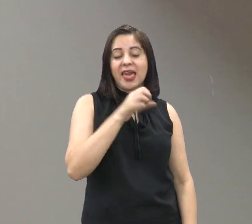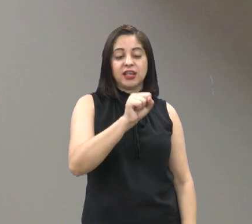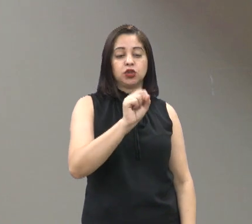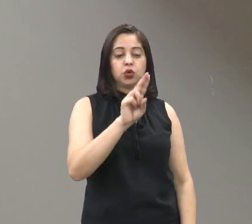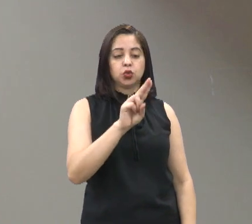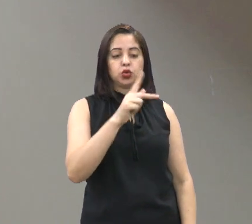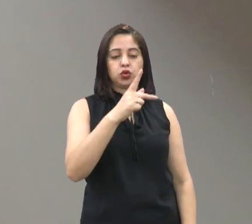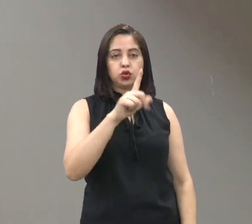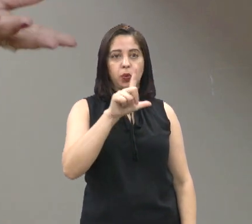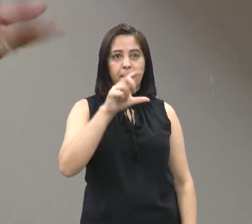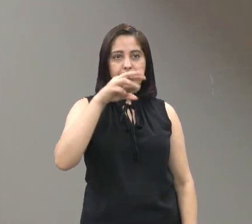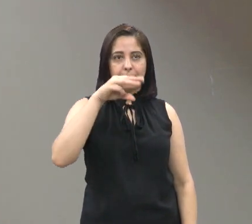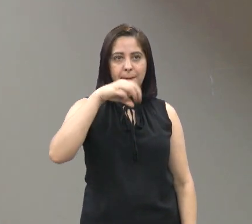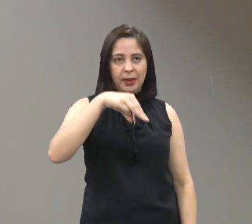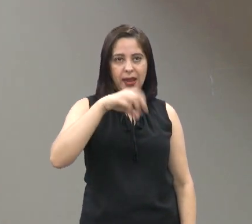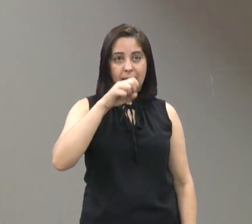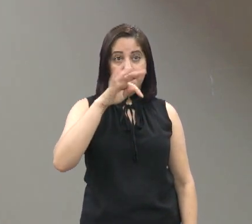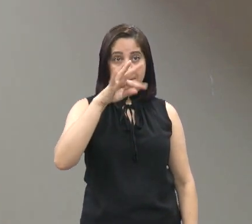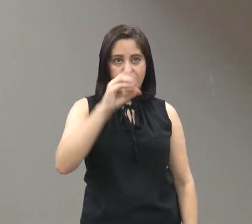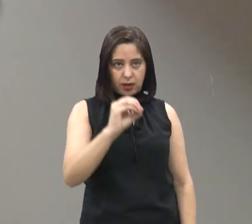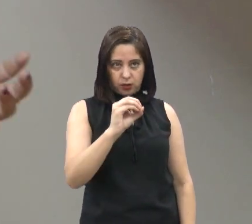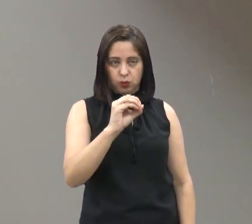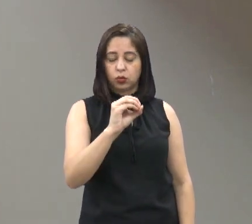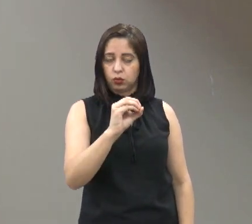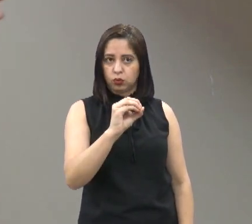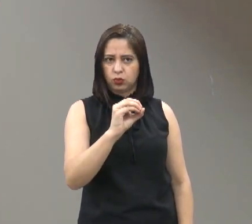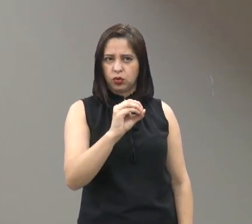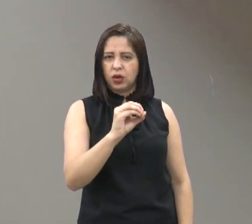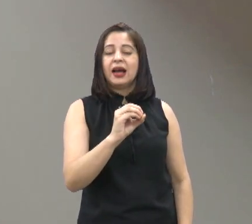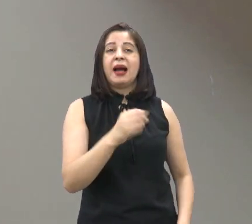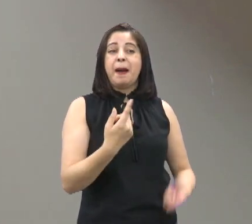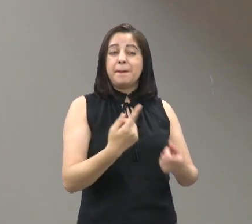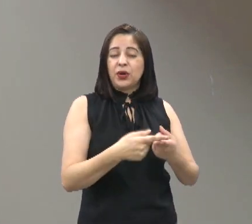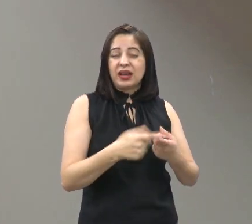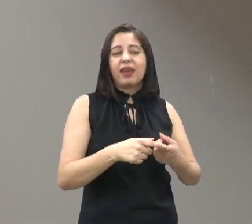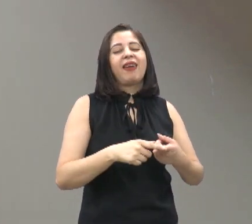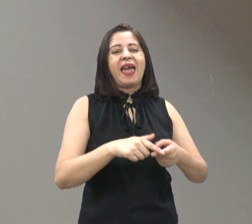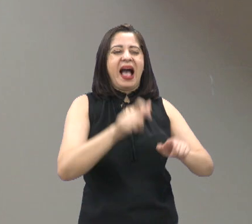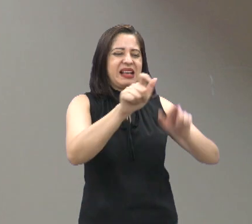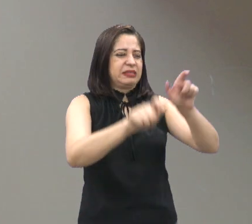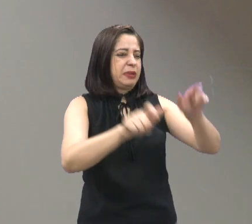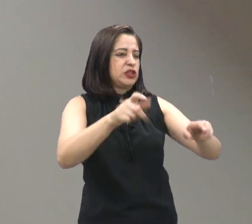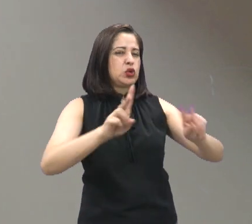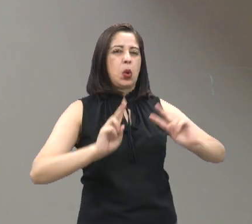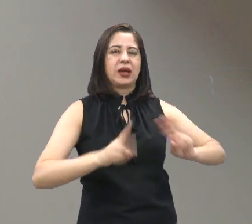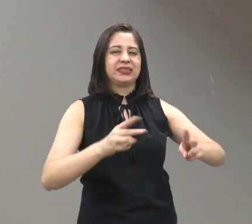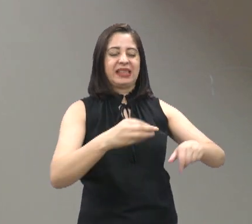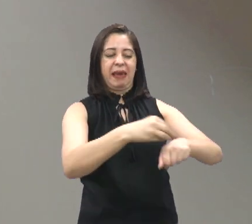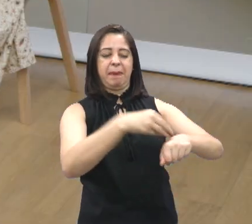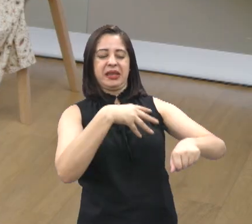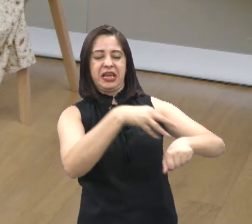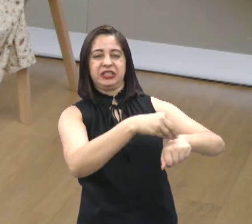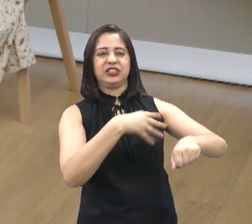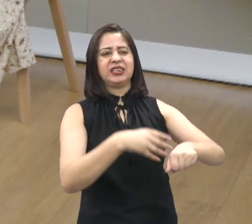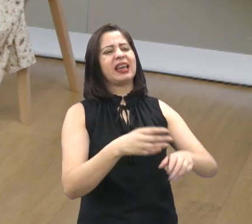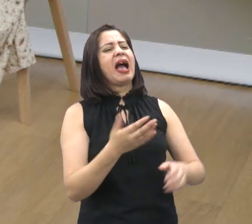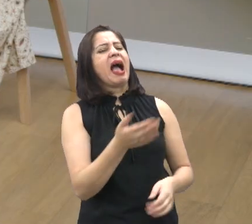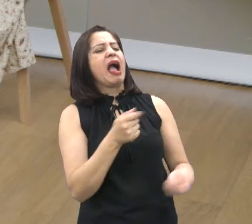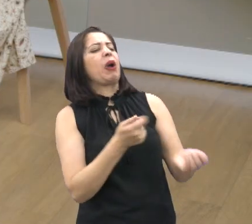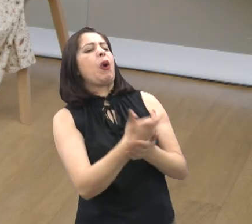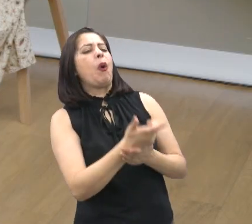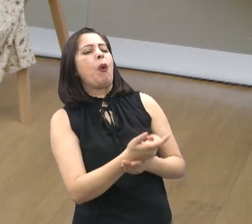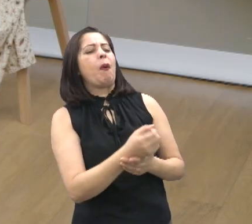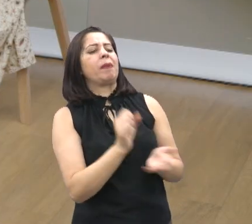na moda e igual você mesmo falou, né? O da vizinha, o da amiga, mas existe um risco também com esses suplementos, né? É importante a gente falar